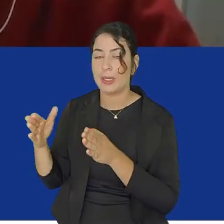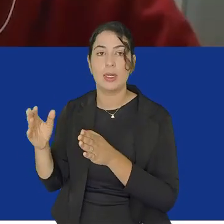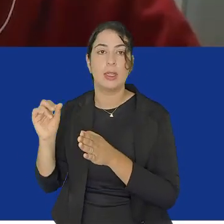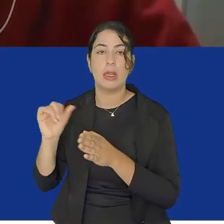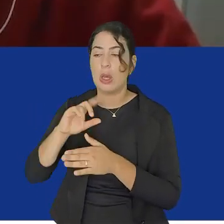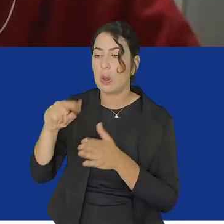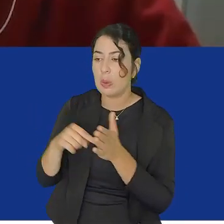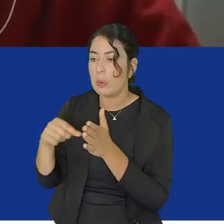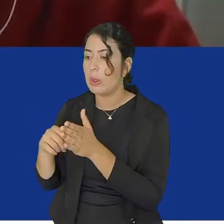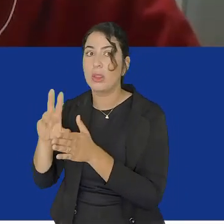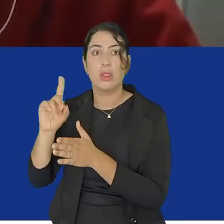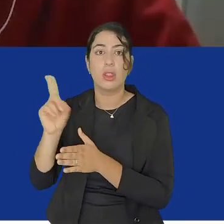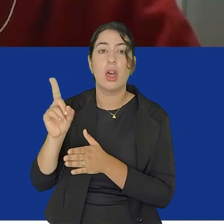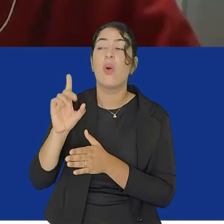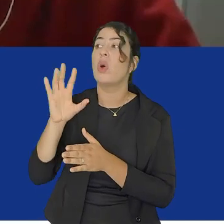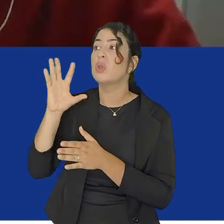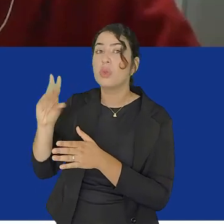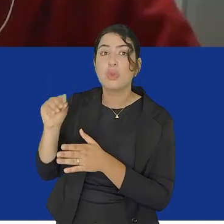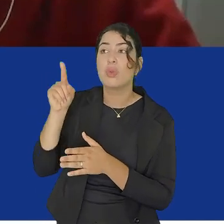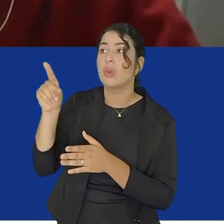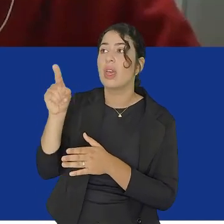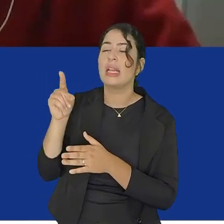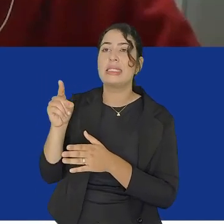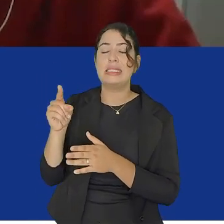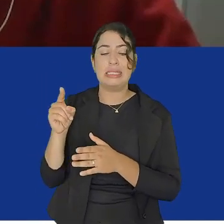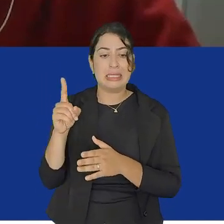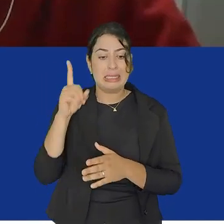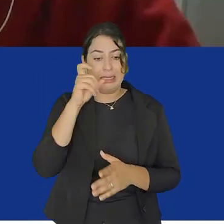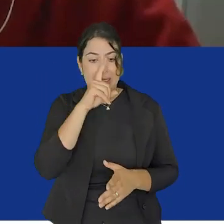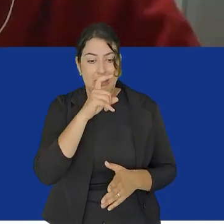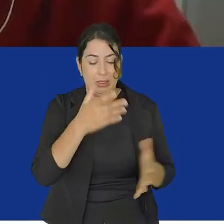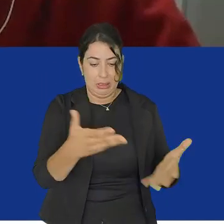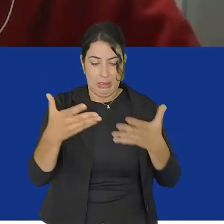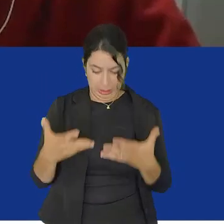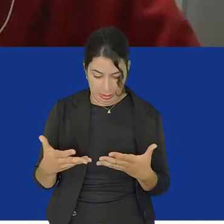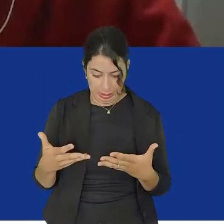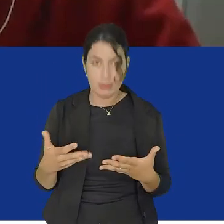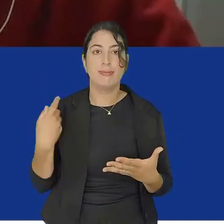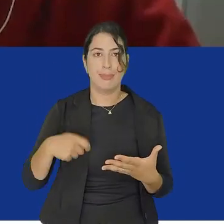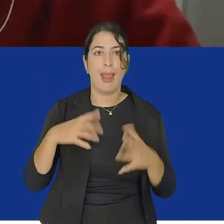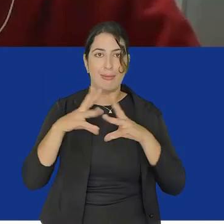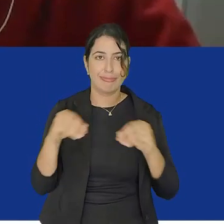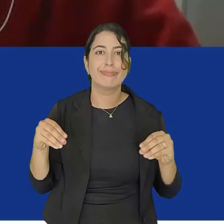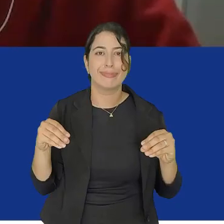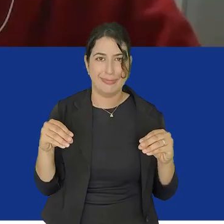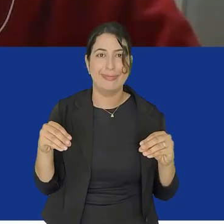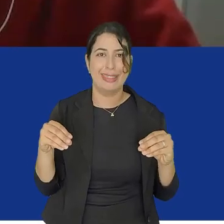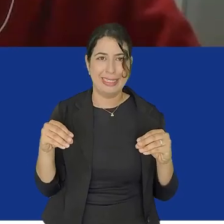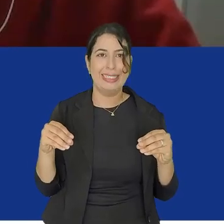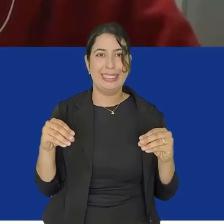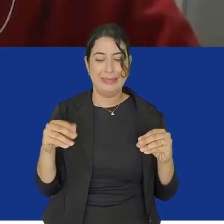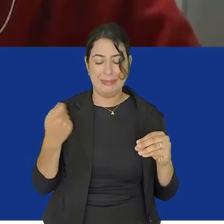as metas, é aquele que resolve todos os BOs, né? Tudo que é difícil vai cair na mão do líder. E se é difícil é porque não está